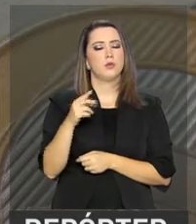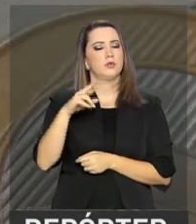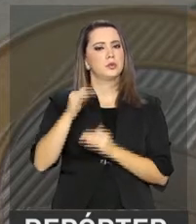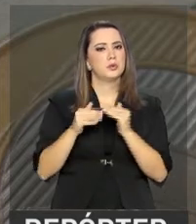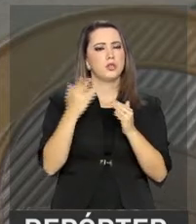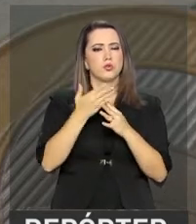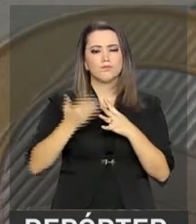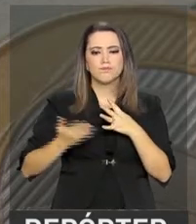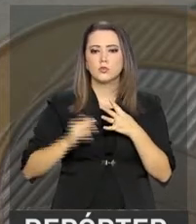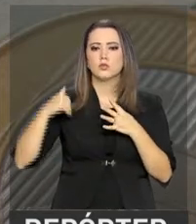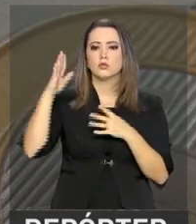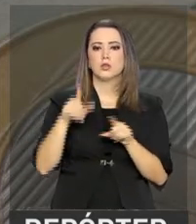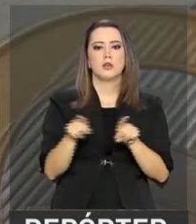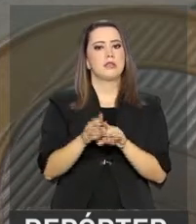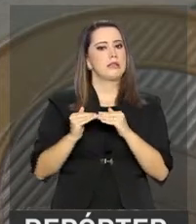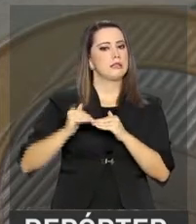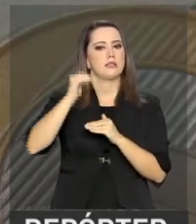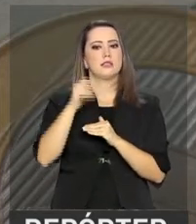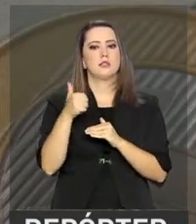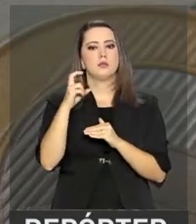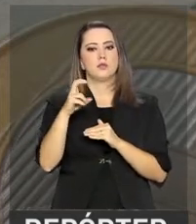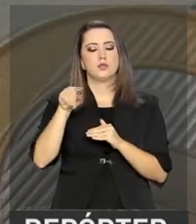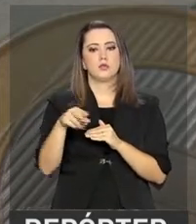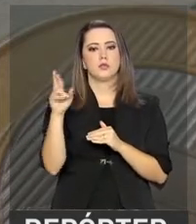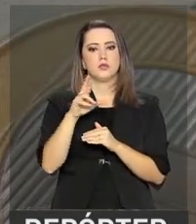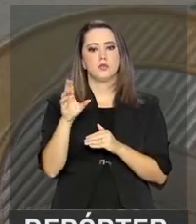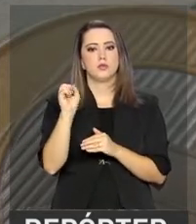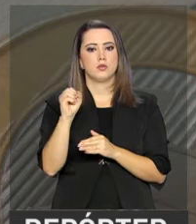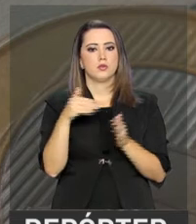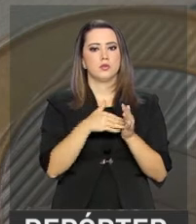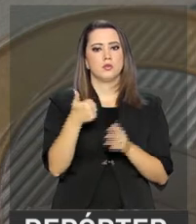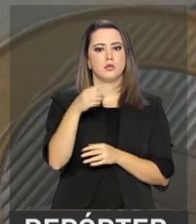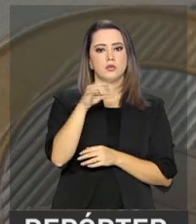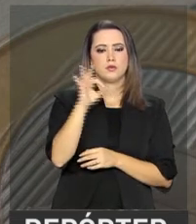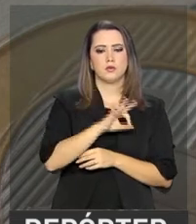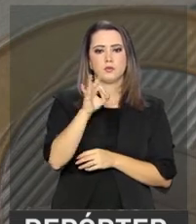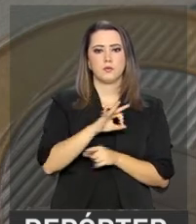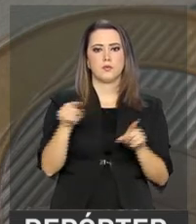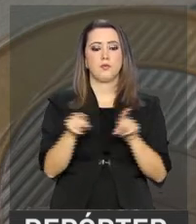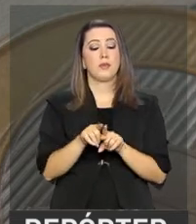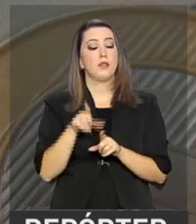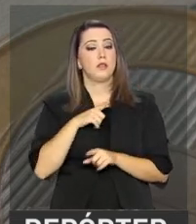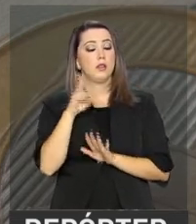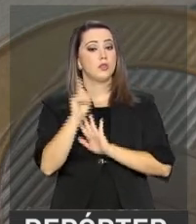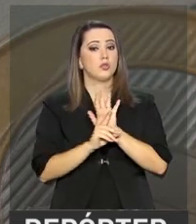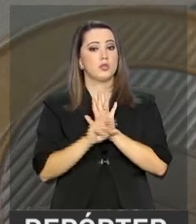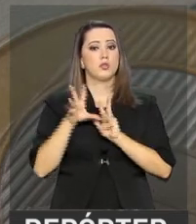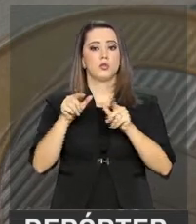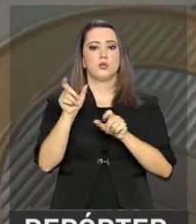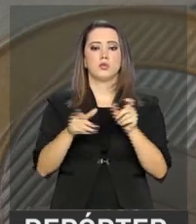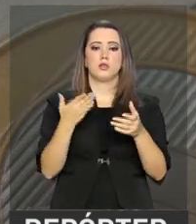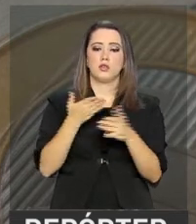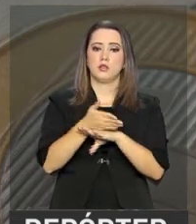acima de 5 mil reais terão desconto entre 8 e 19 por cento têm direito à indenização todos